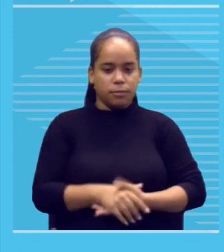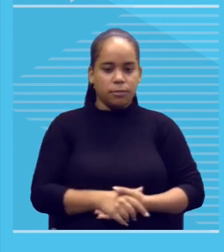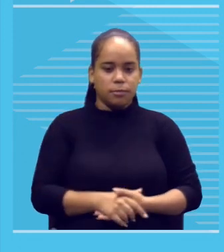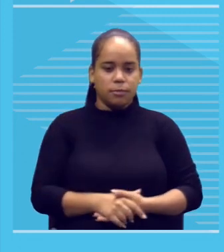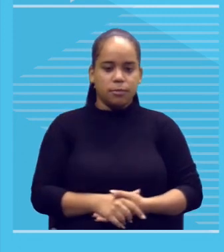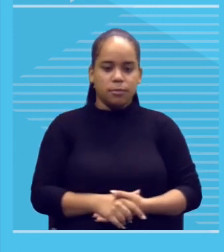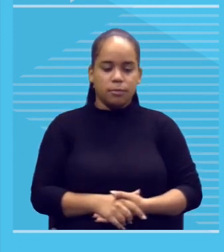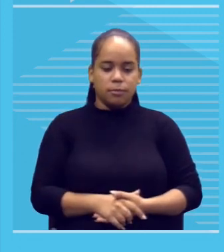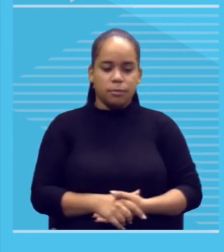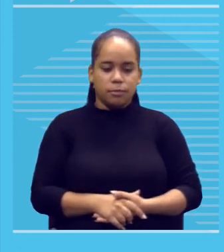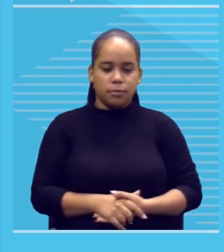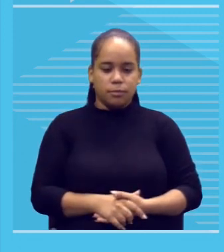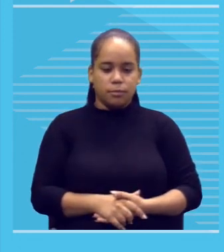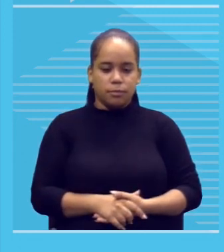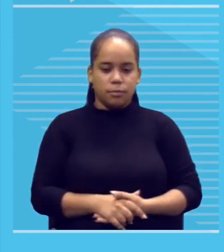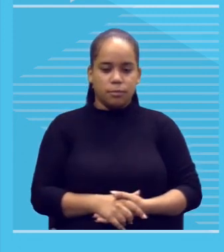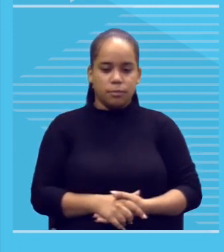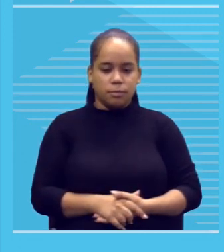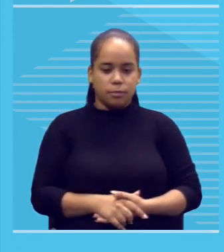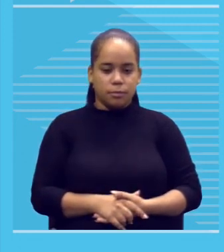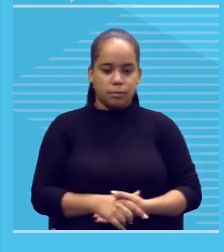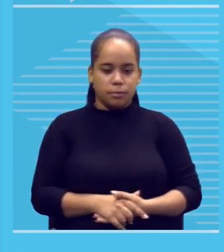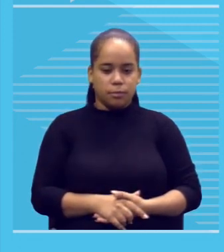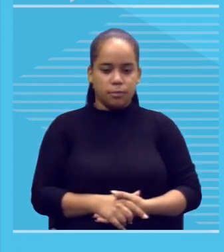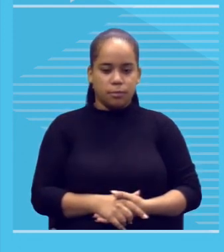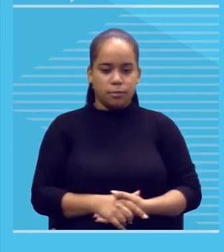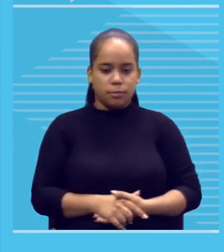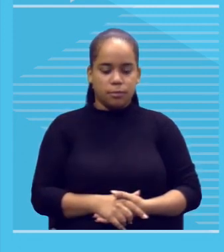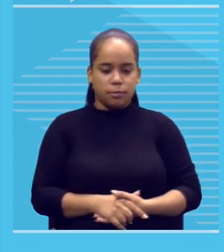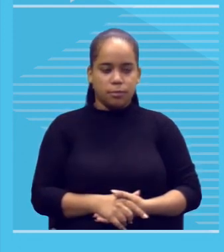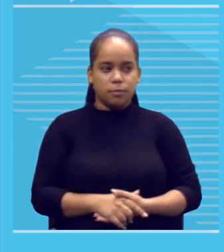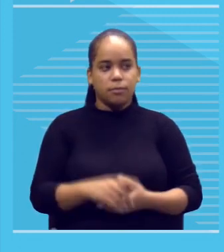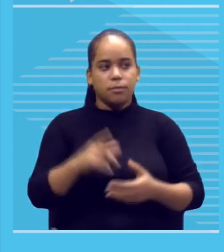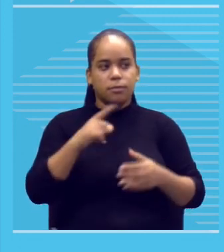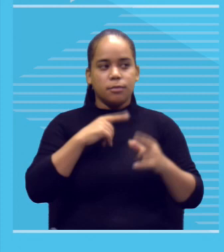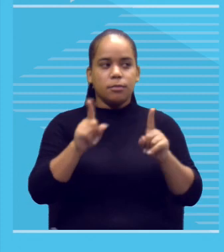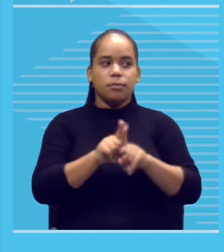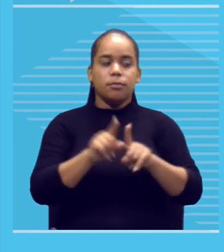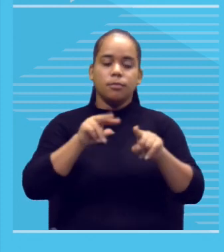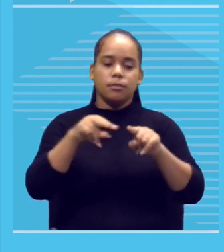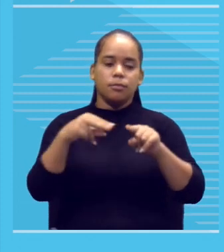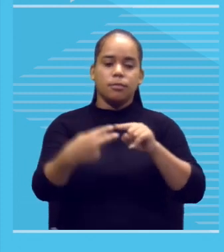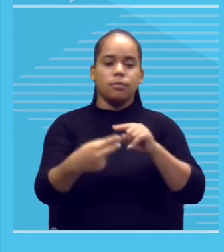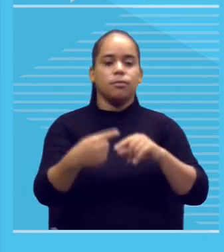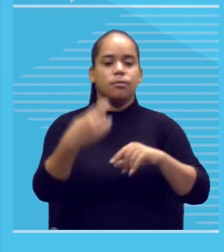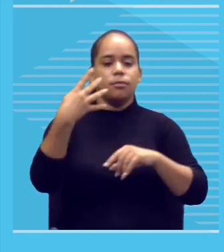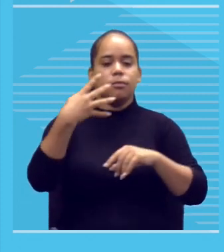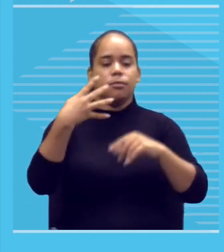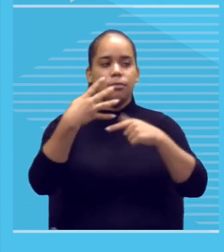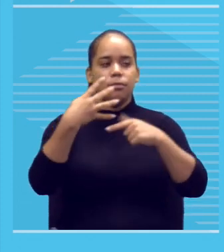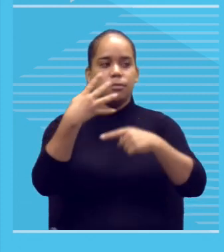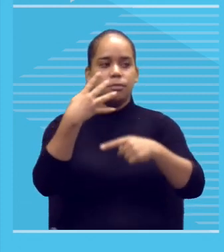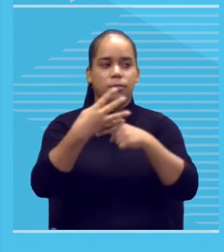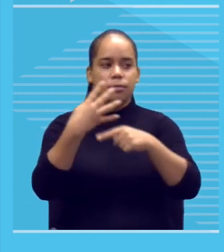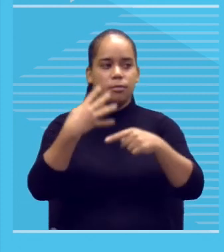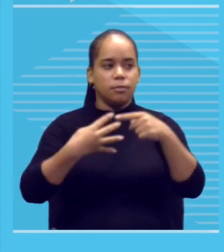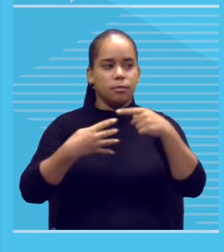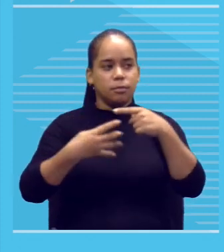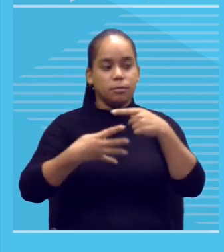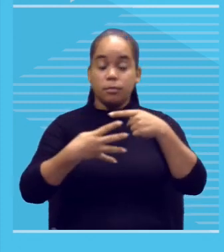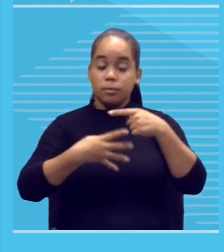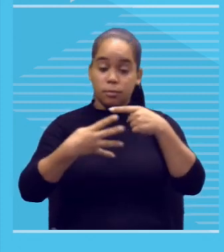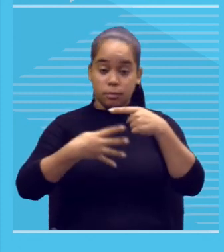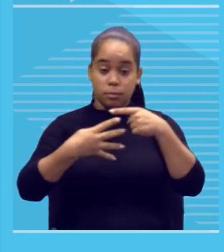certo consequentemente a quarta parte ou seja eu vou dividir por 4 né